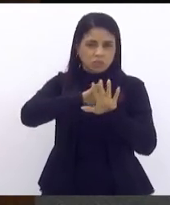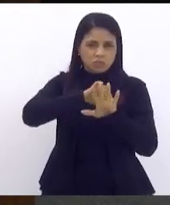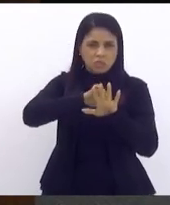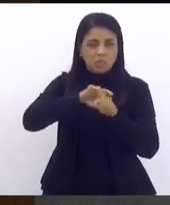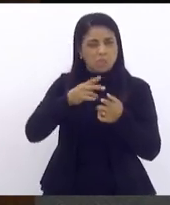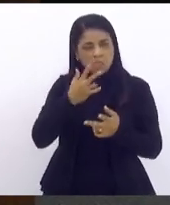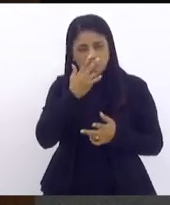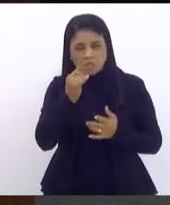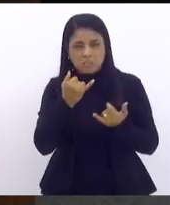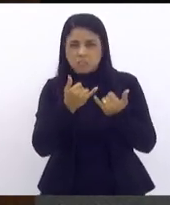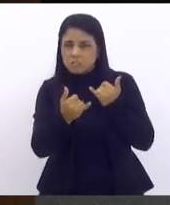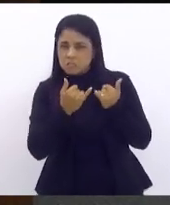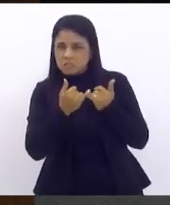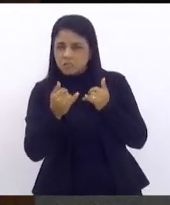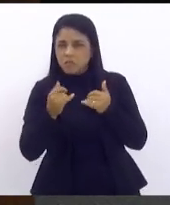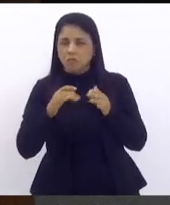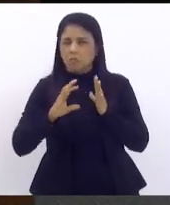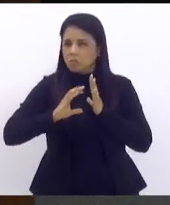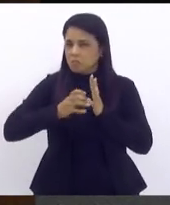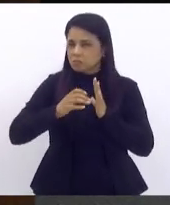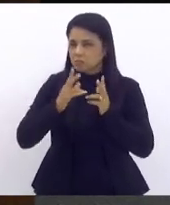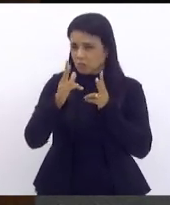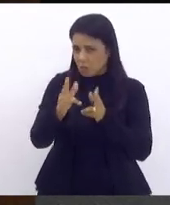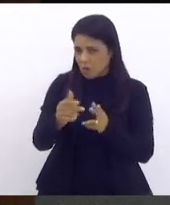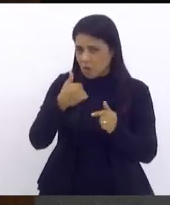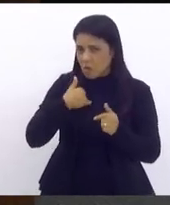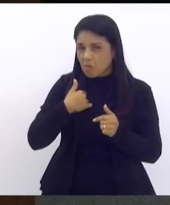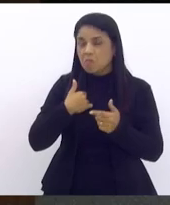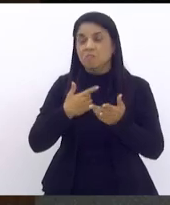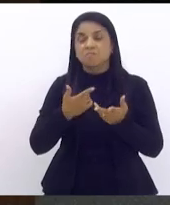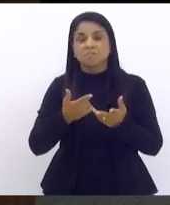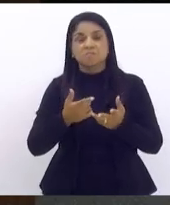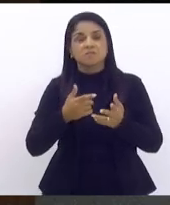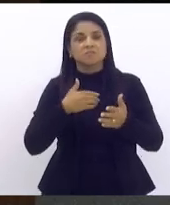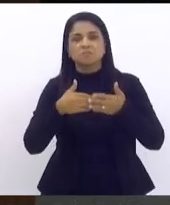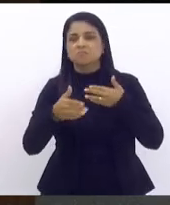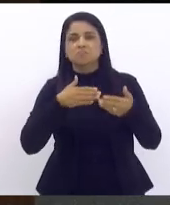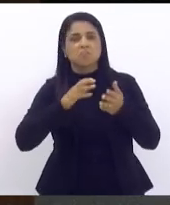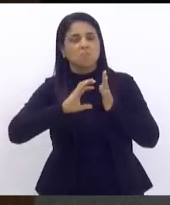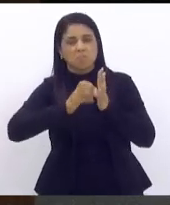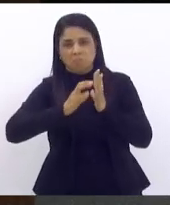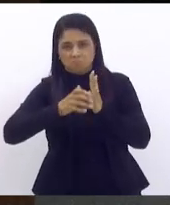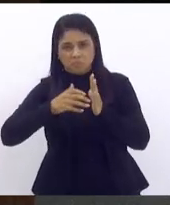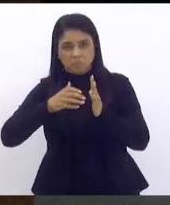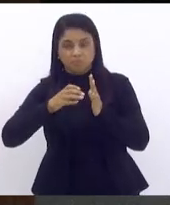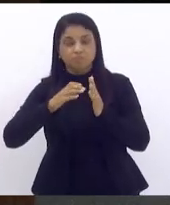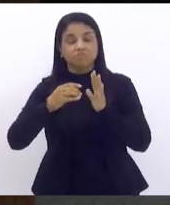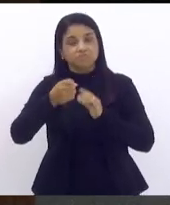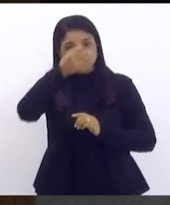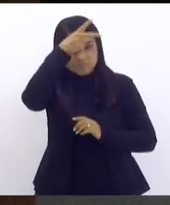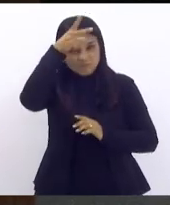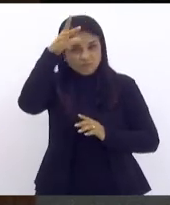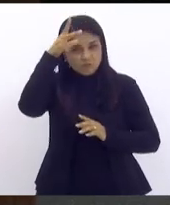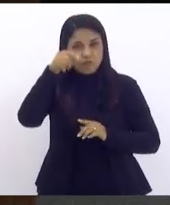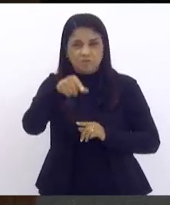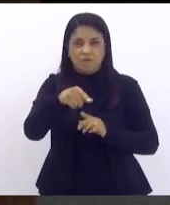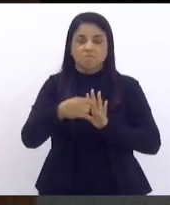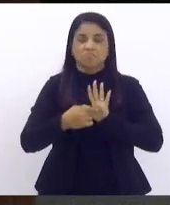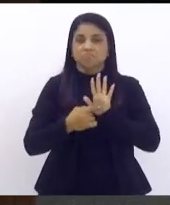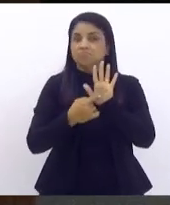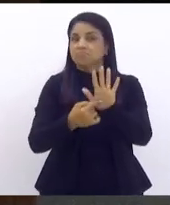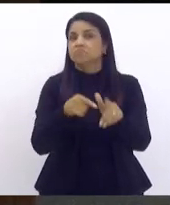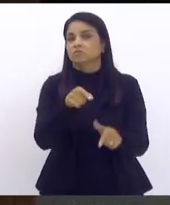nossa, pode ser partido de oposição, não importa o partido, a gente vai para aí expor essa prefeitura ao ridículo, porque o que